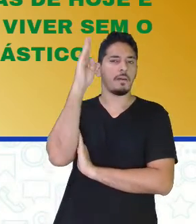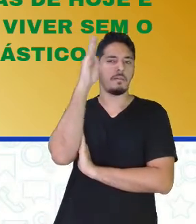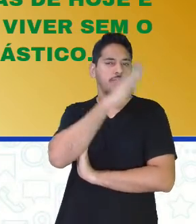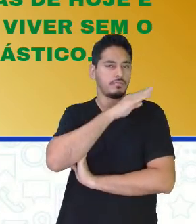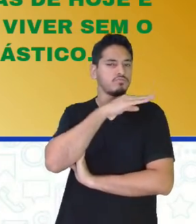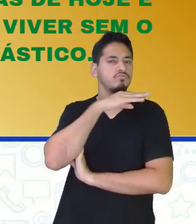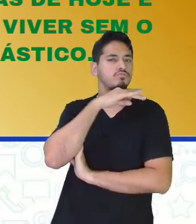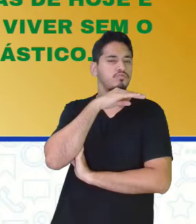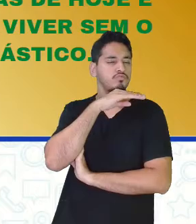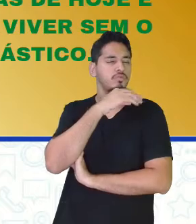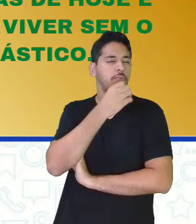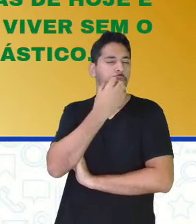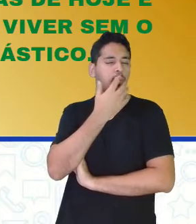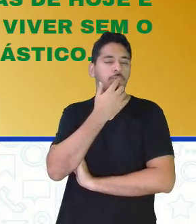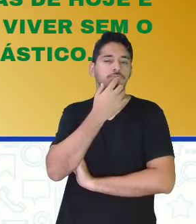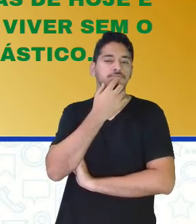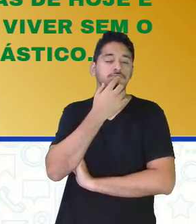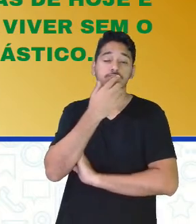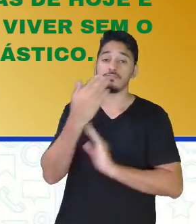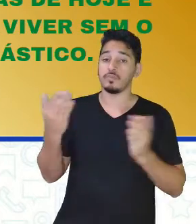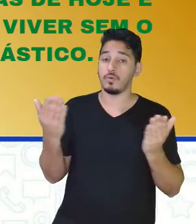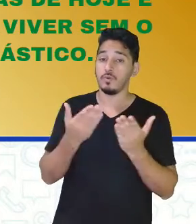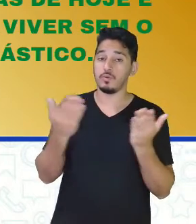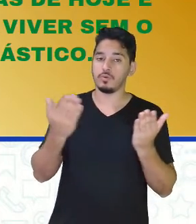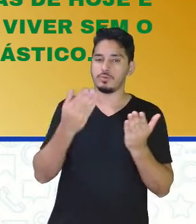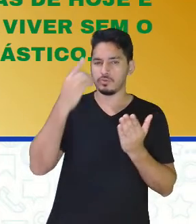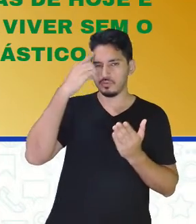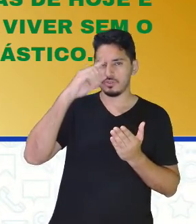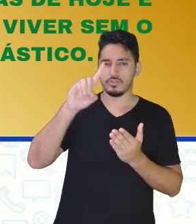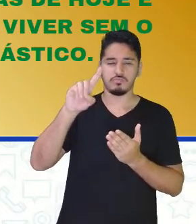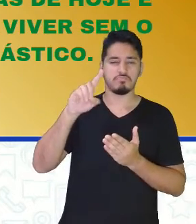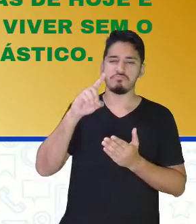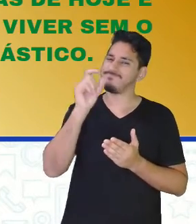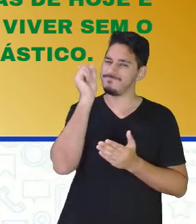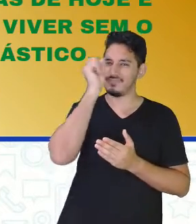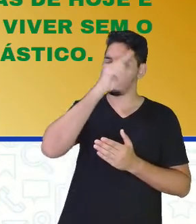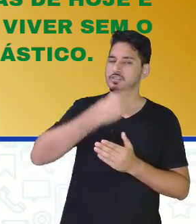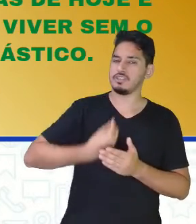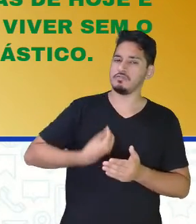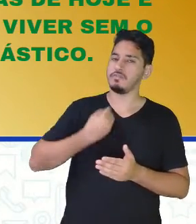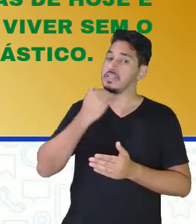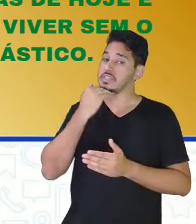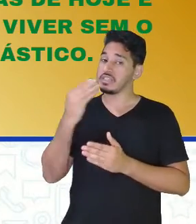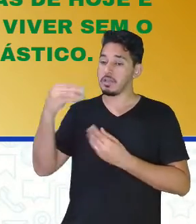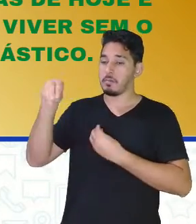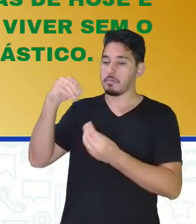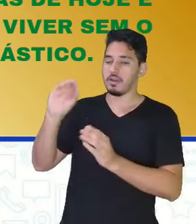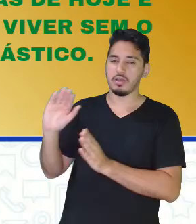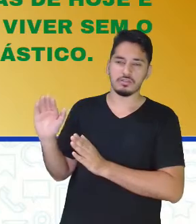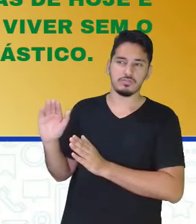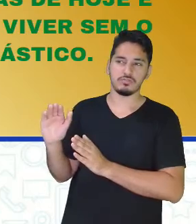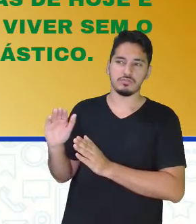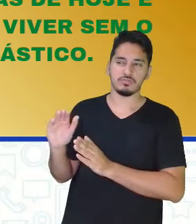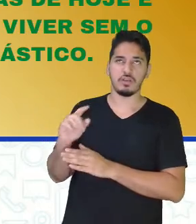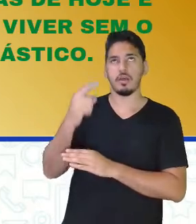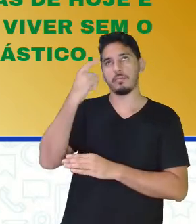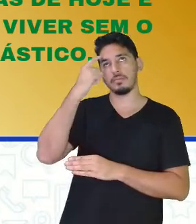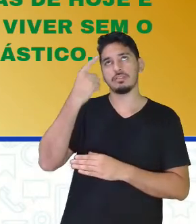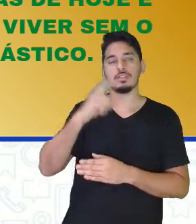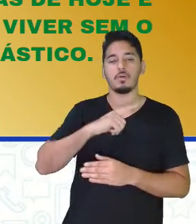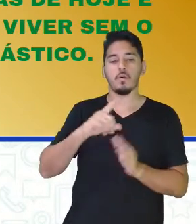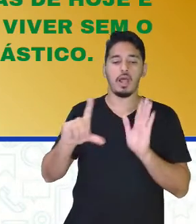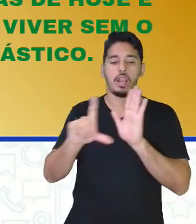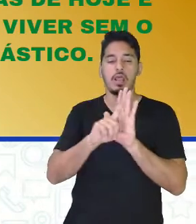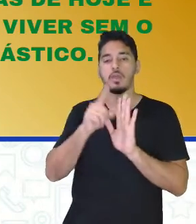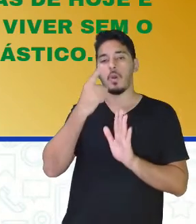ou mocinho? Nos dias de hoje, é difícil viver sem o plástico. Chegar agora a gente criar uma lei dizendo